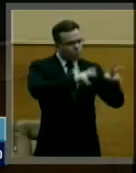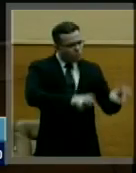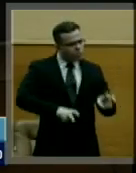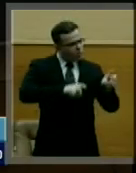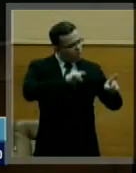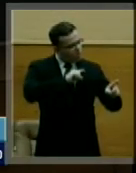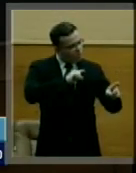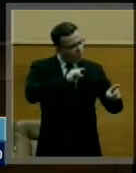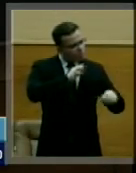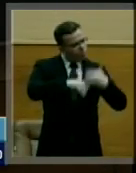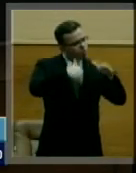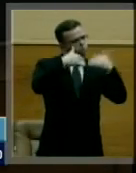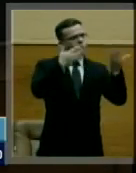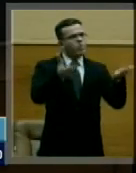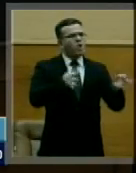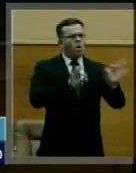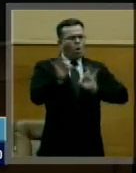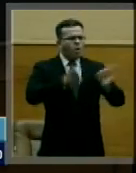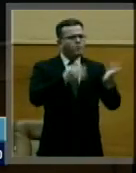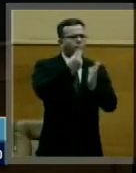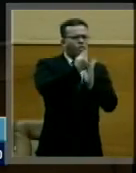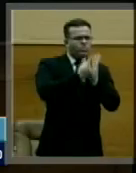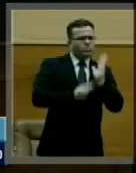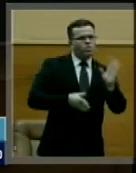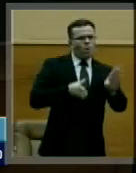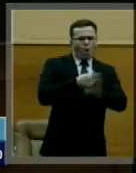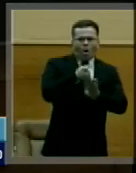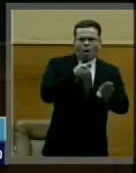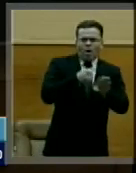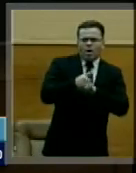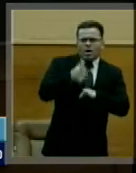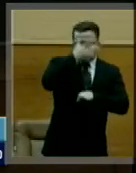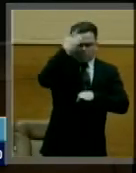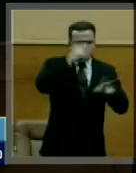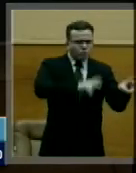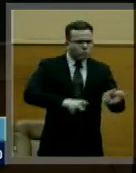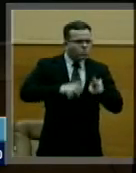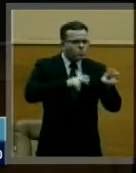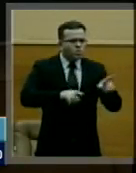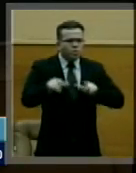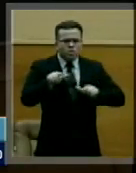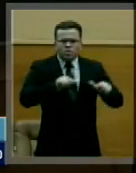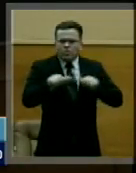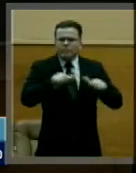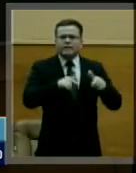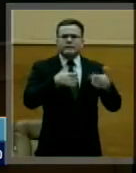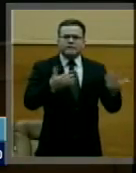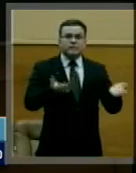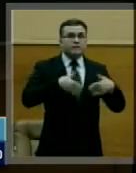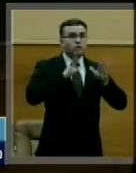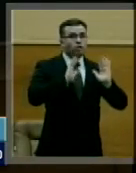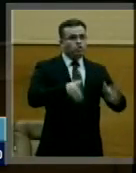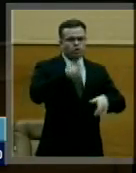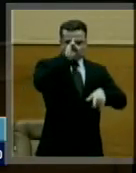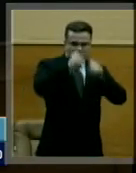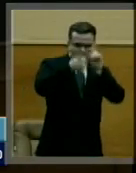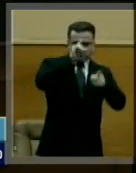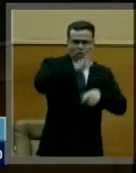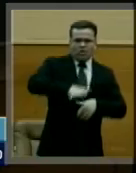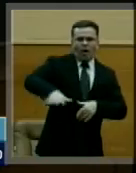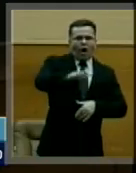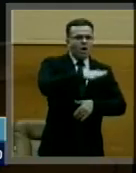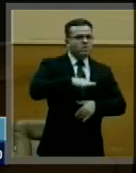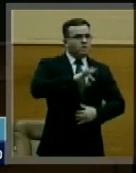sergipana, elaborou projetos, orientou agricultores, cuidou do campo e chegou a comandar a área técnica